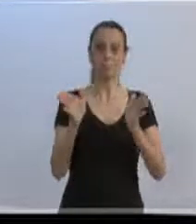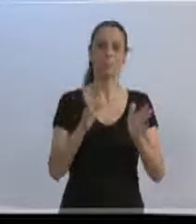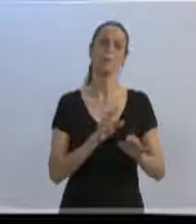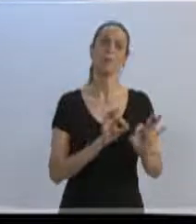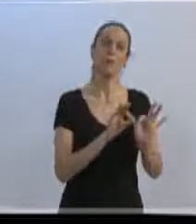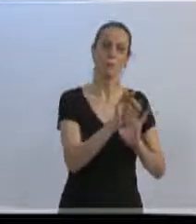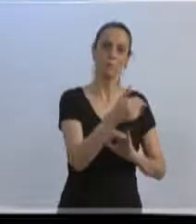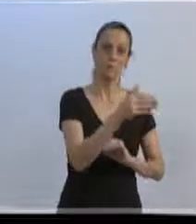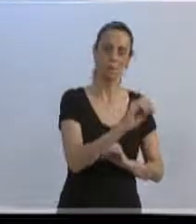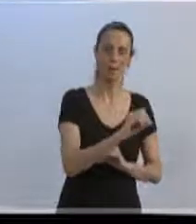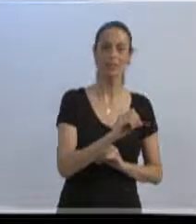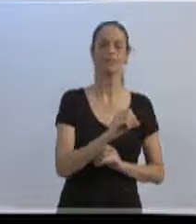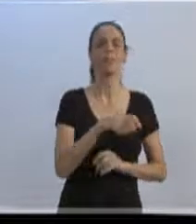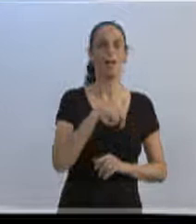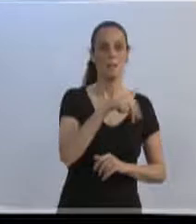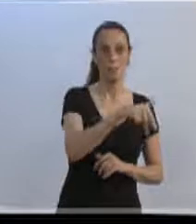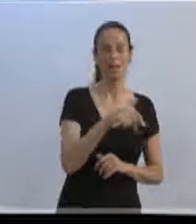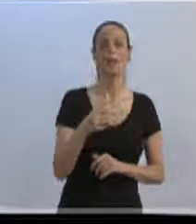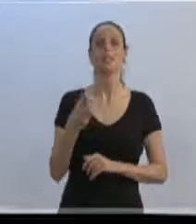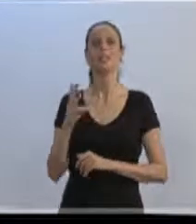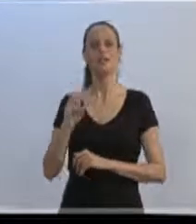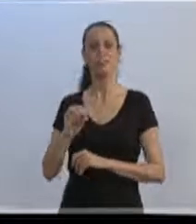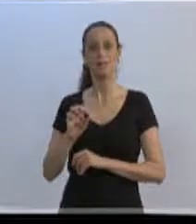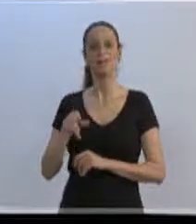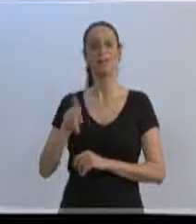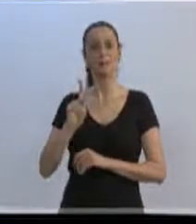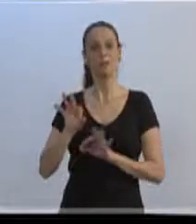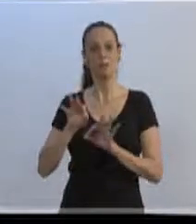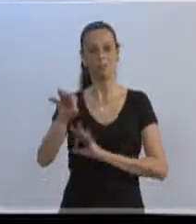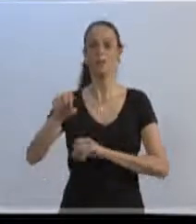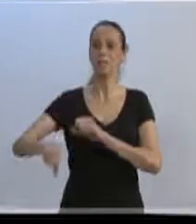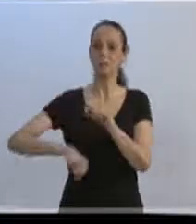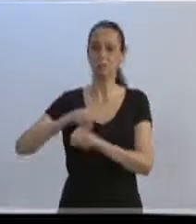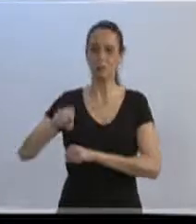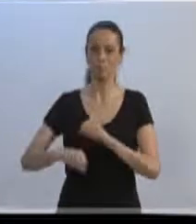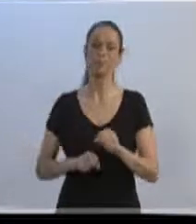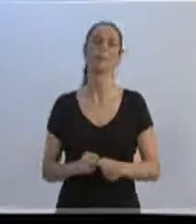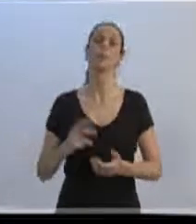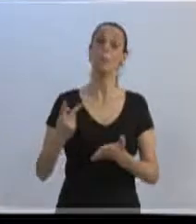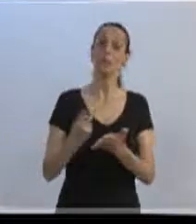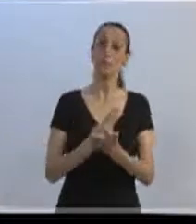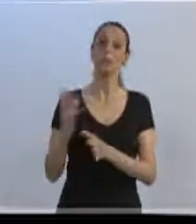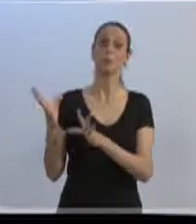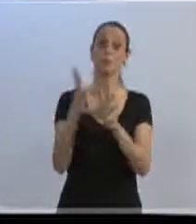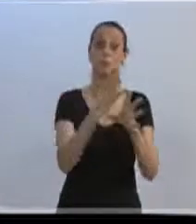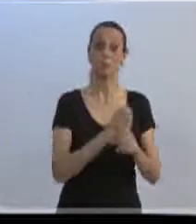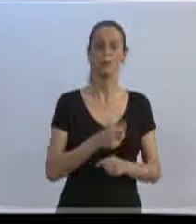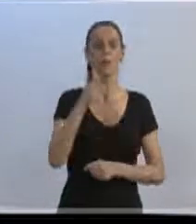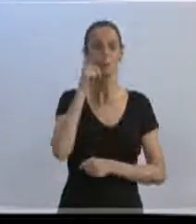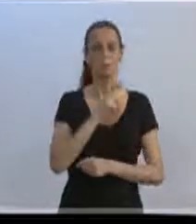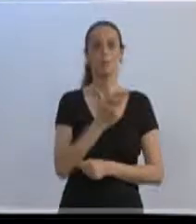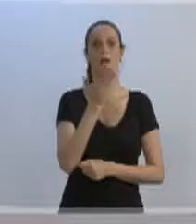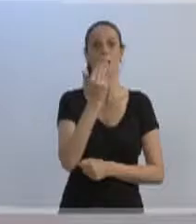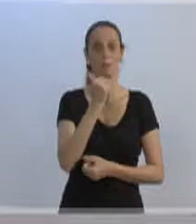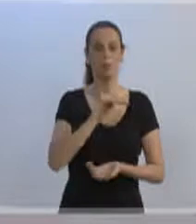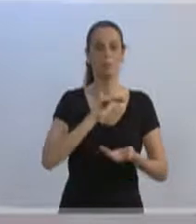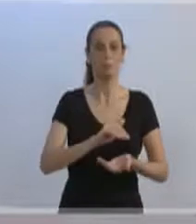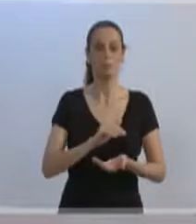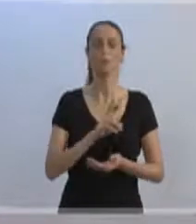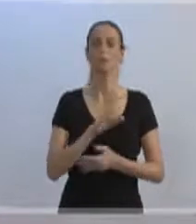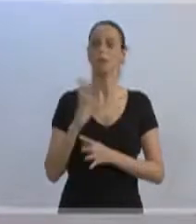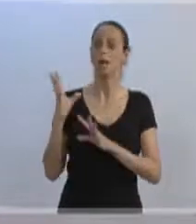quilômetros e um de bicicleta de 30 quilômetros o evento arrecadou também é vários quilos de alimento não perecível e estão fazendo a